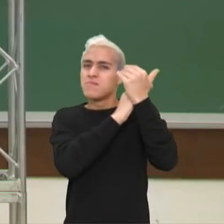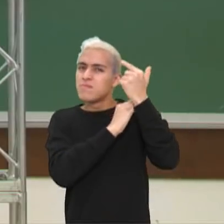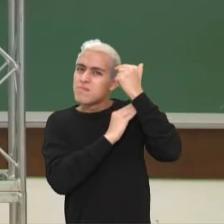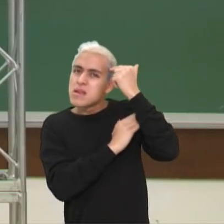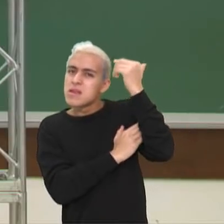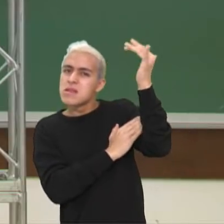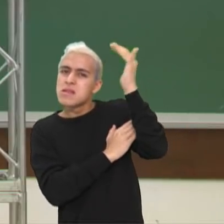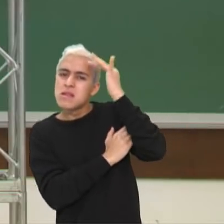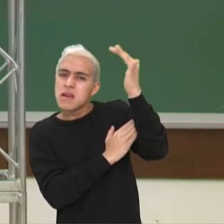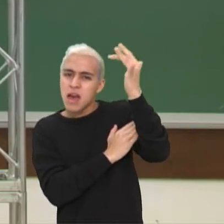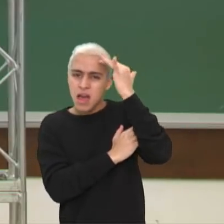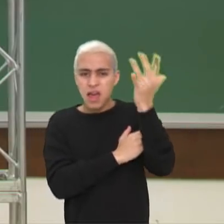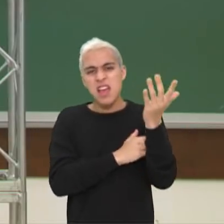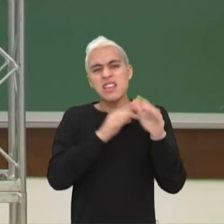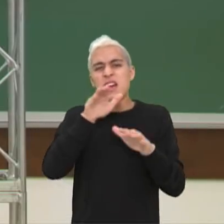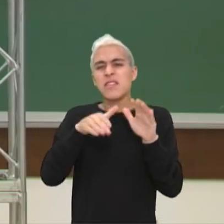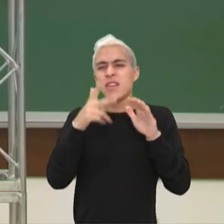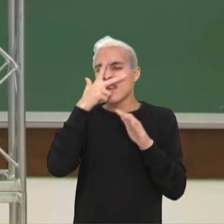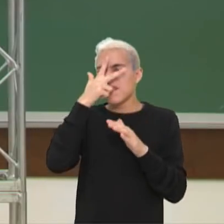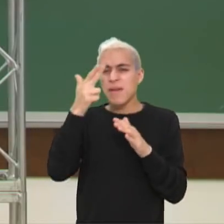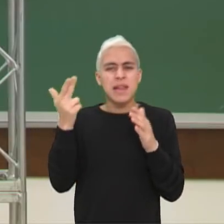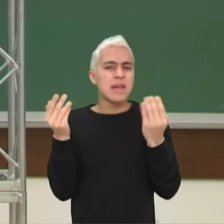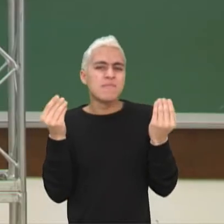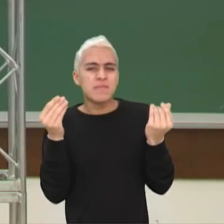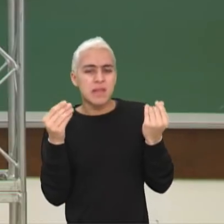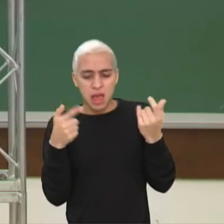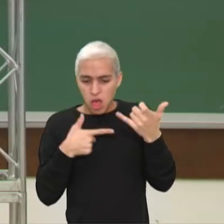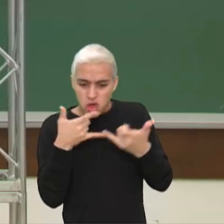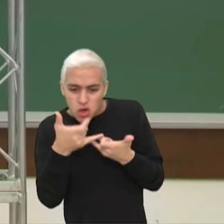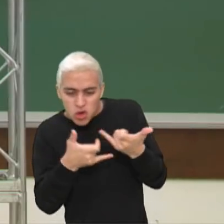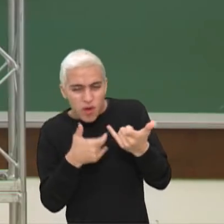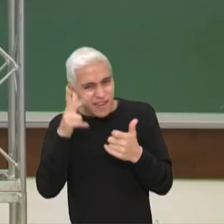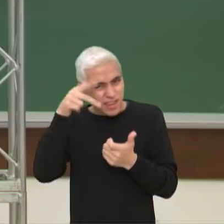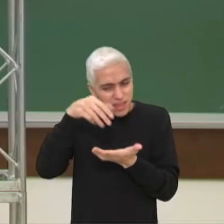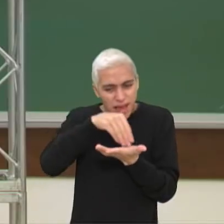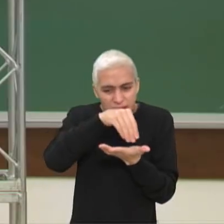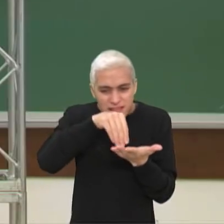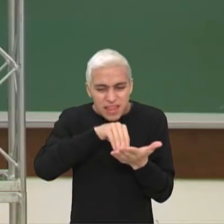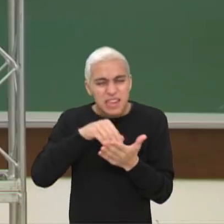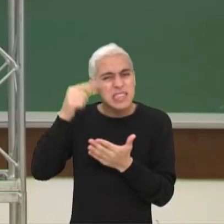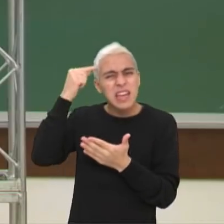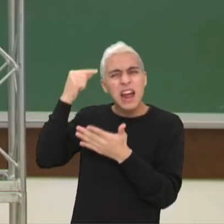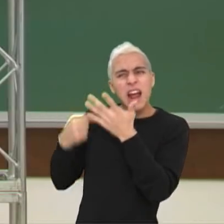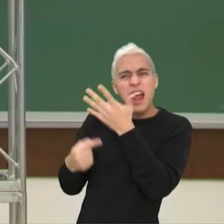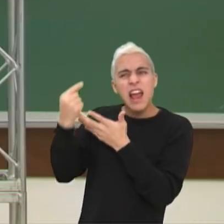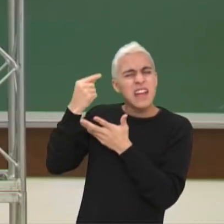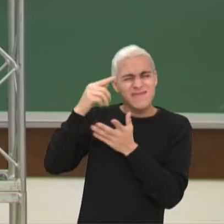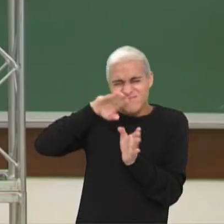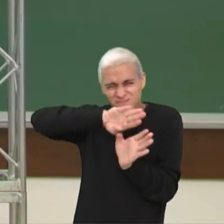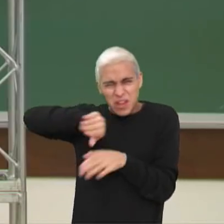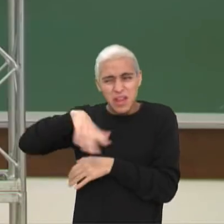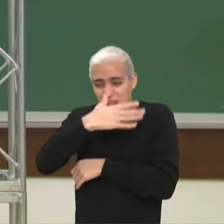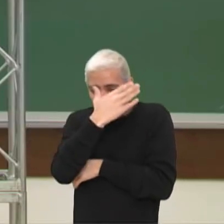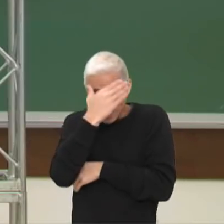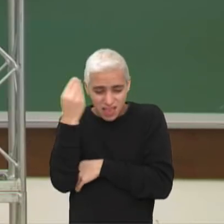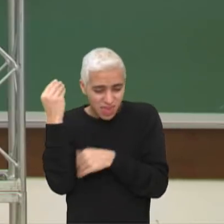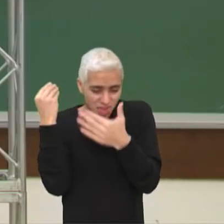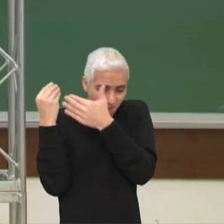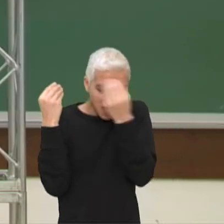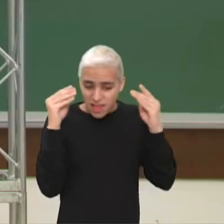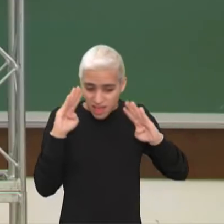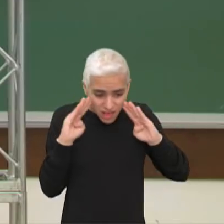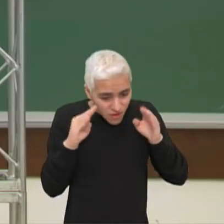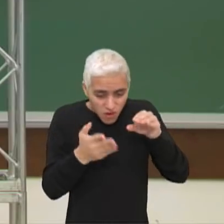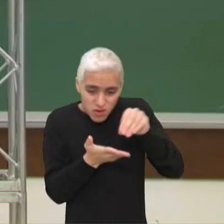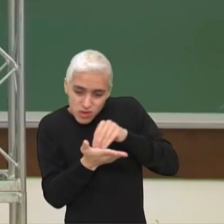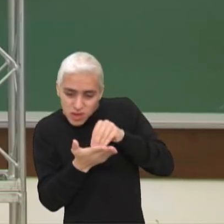a gente esquece do mundo, né? Ah, eu estou jogando uma partida de xadrez. Eu esqueço de tudo, eu foco só no momento do jogo. Eu vou jogar uma